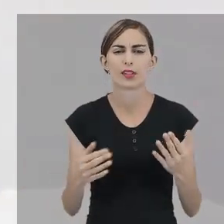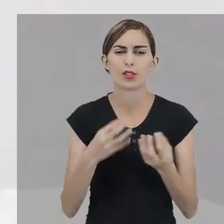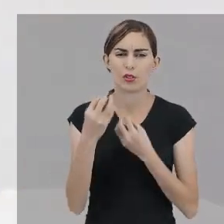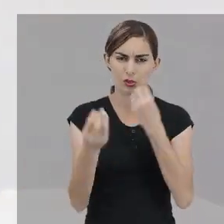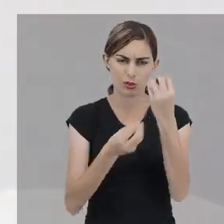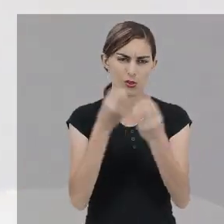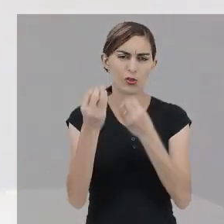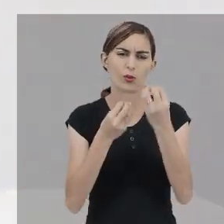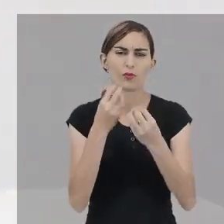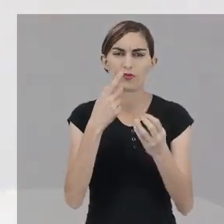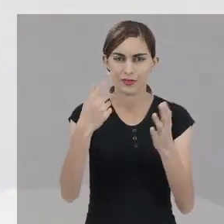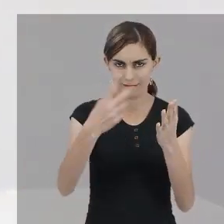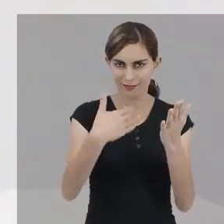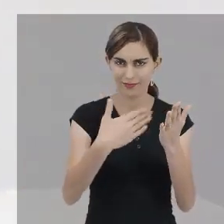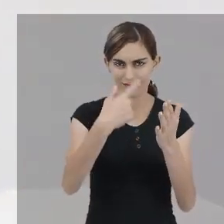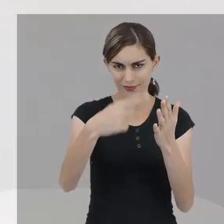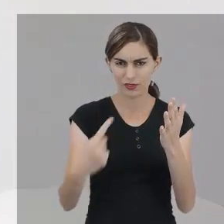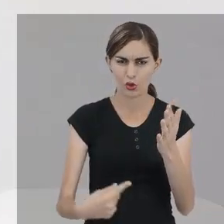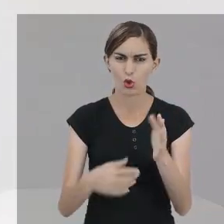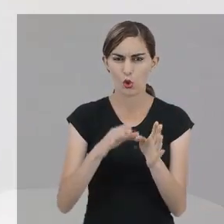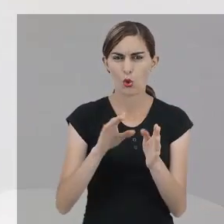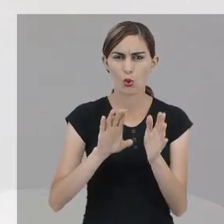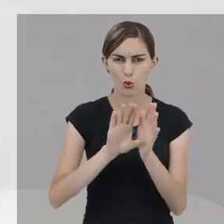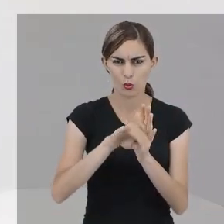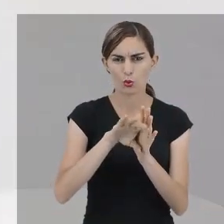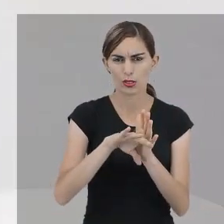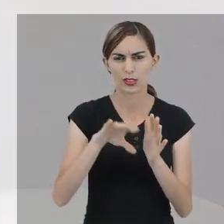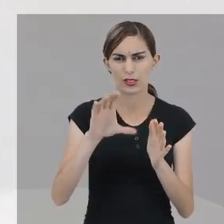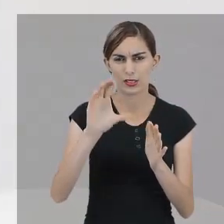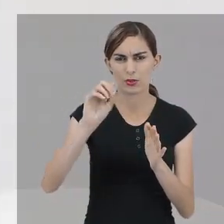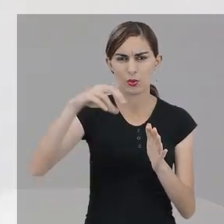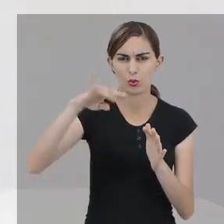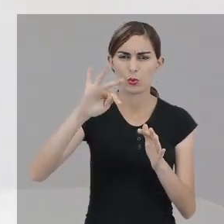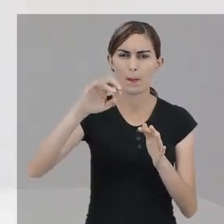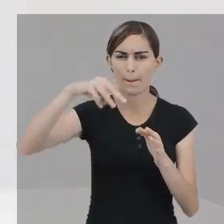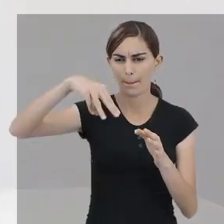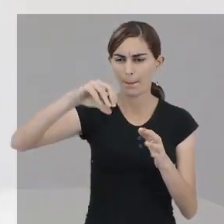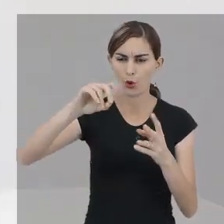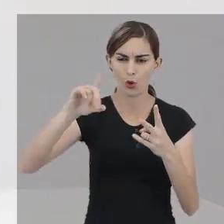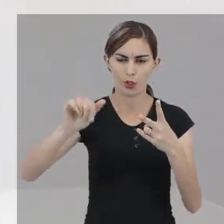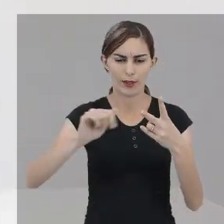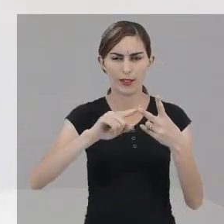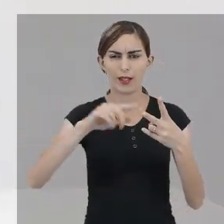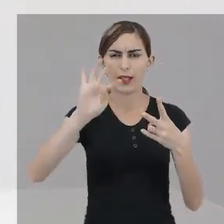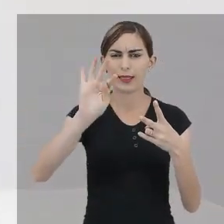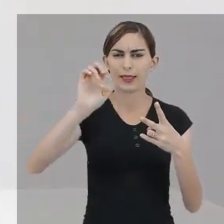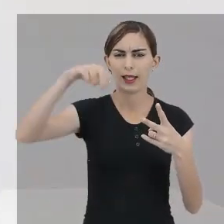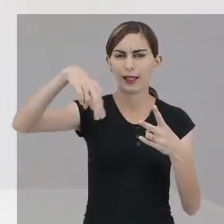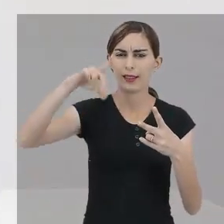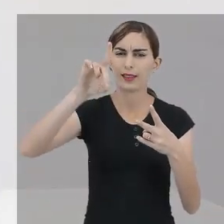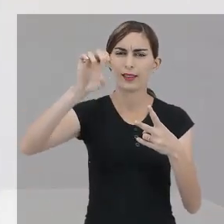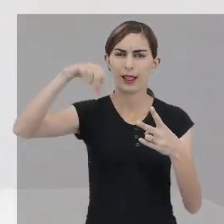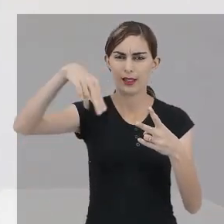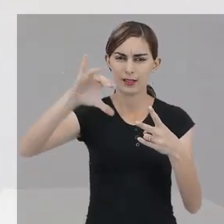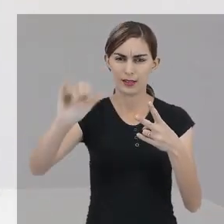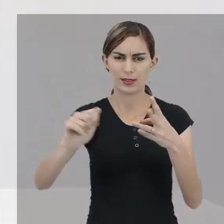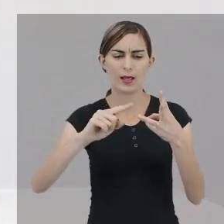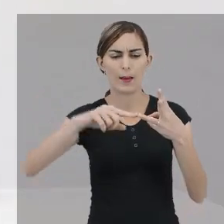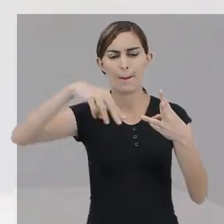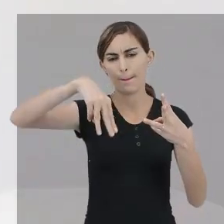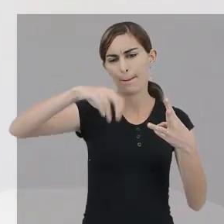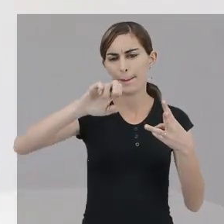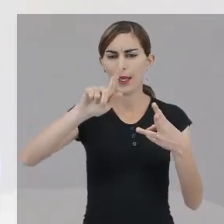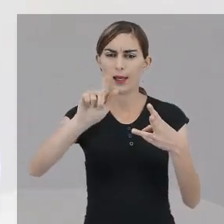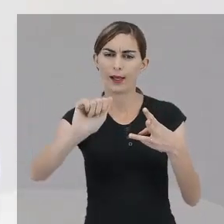Então, como vocês viram no caderno, temos os conceitos de moda, de tendência e de mega tendência. Em